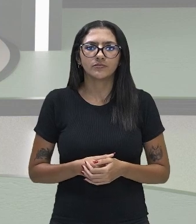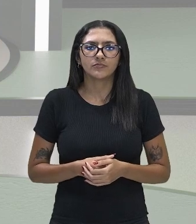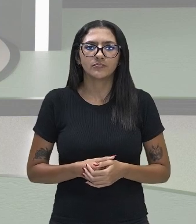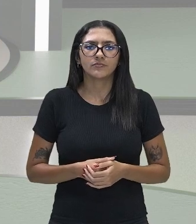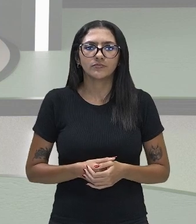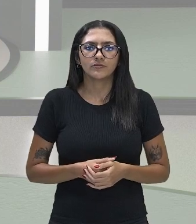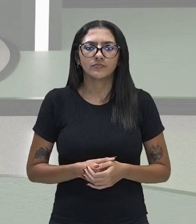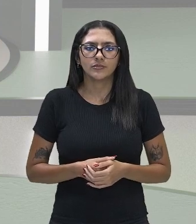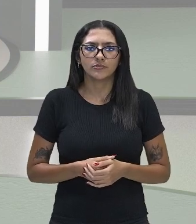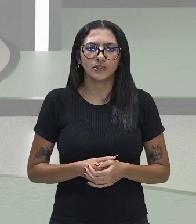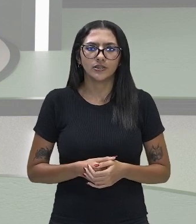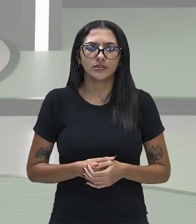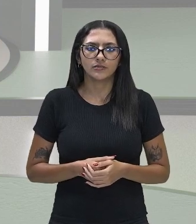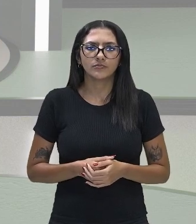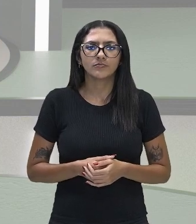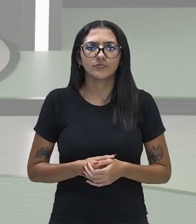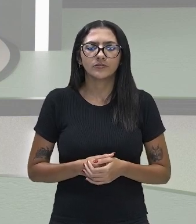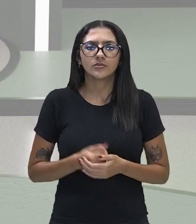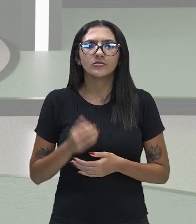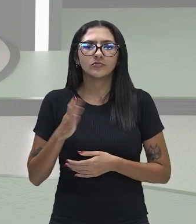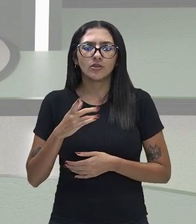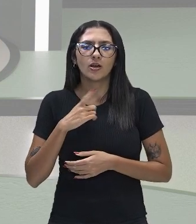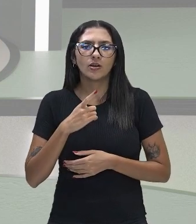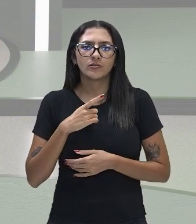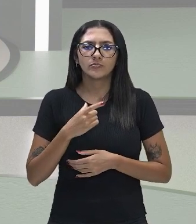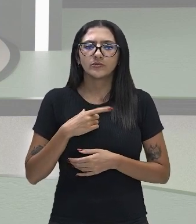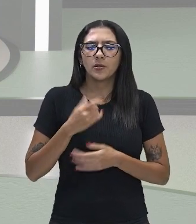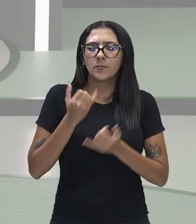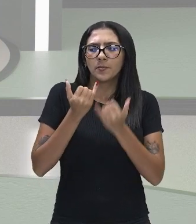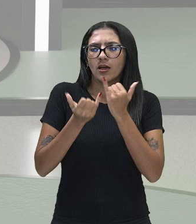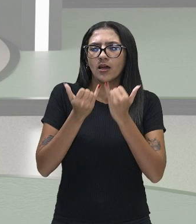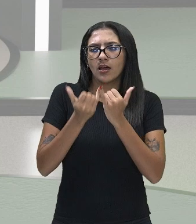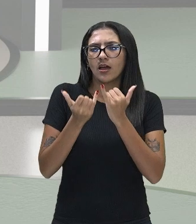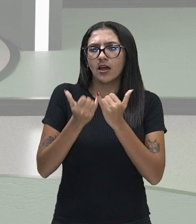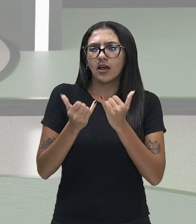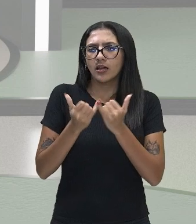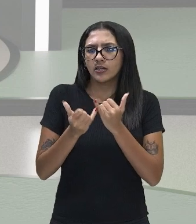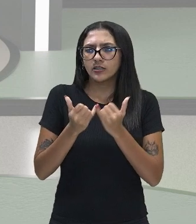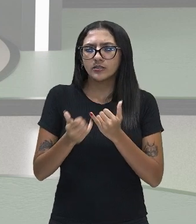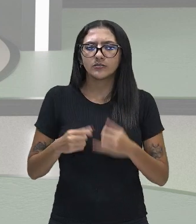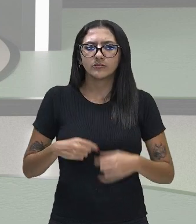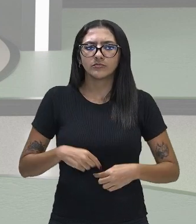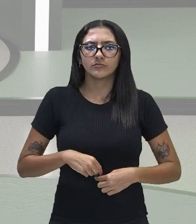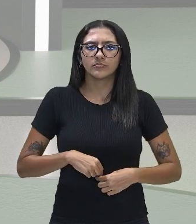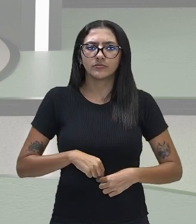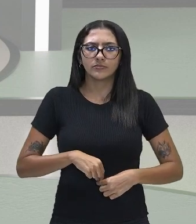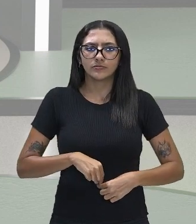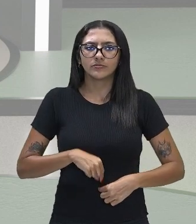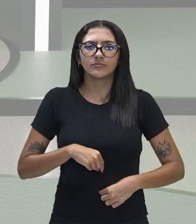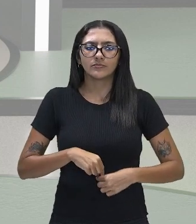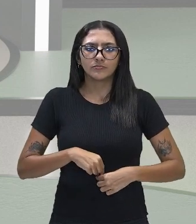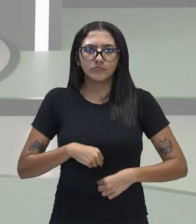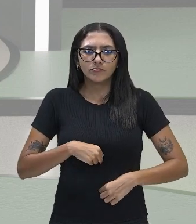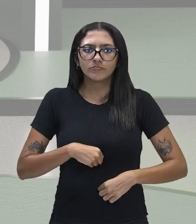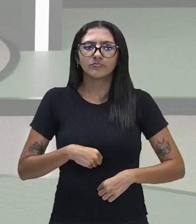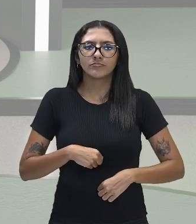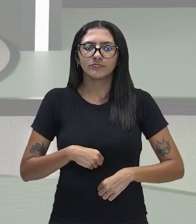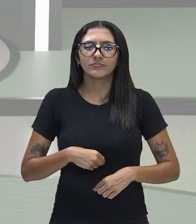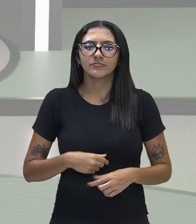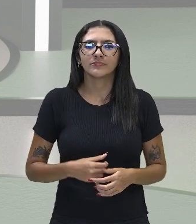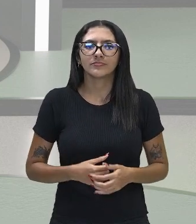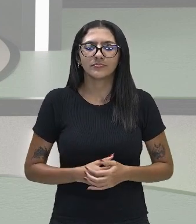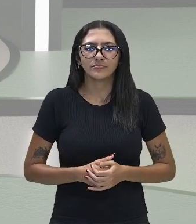dando já formato, né? Com o cordão umbilical, o